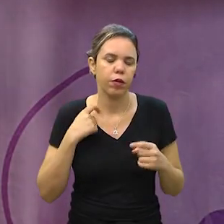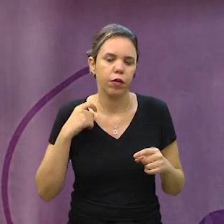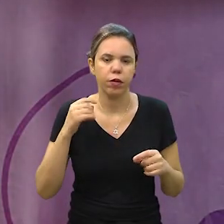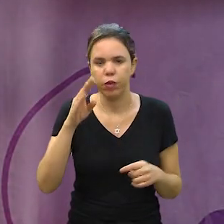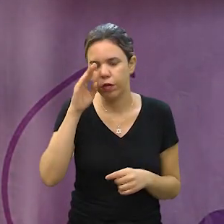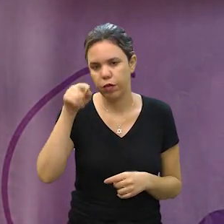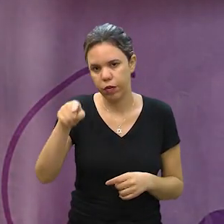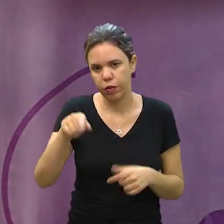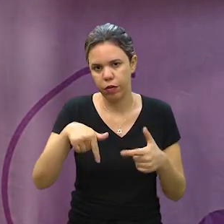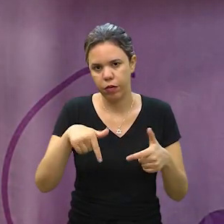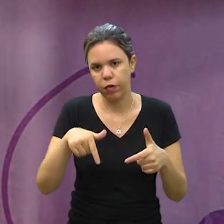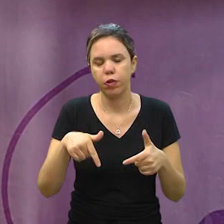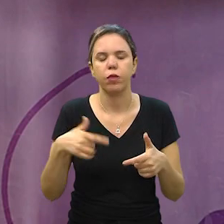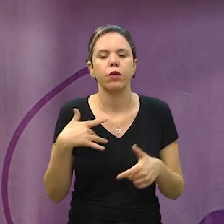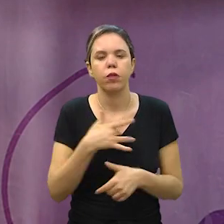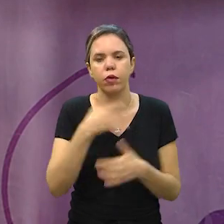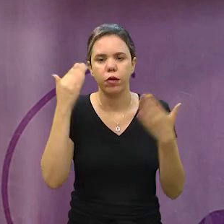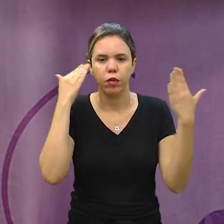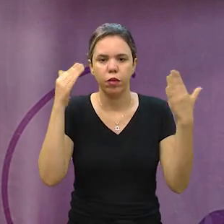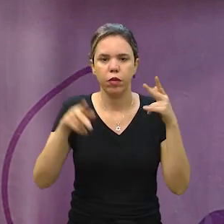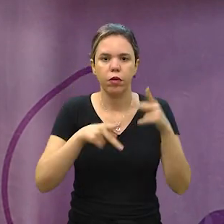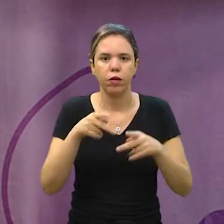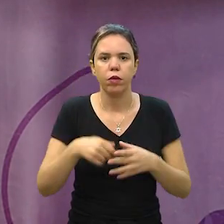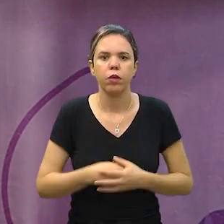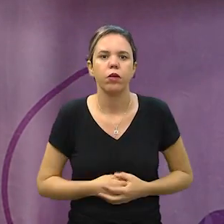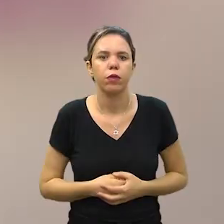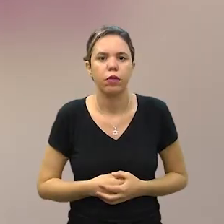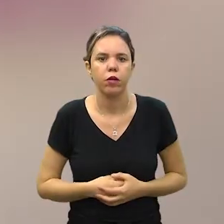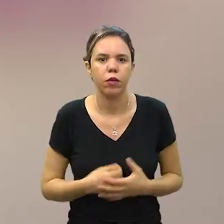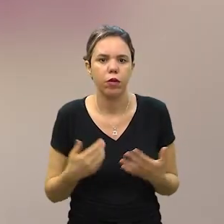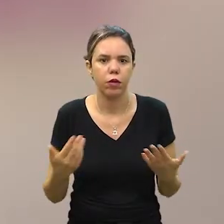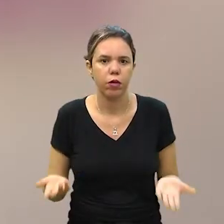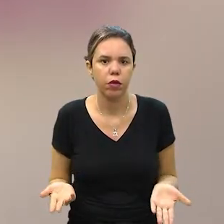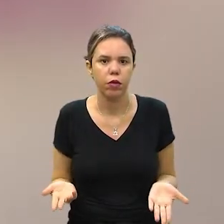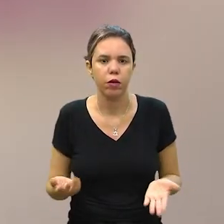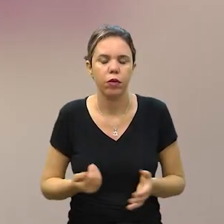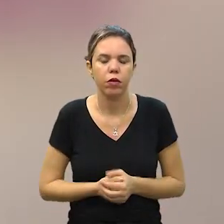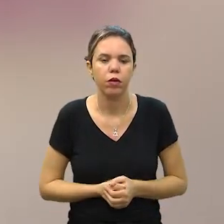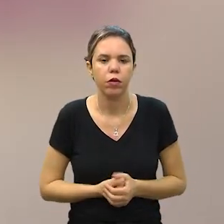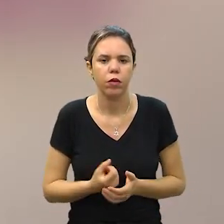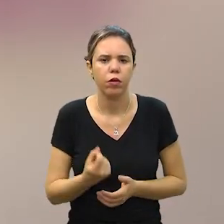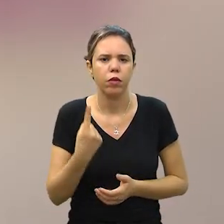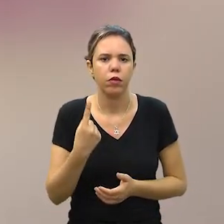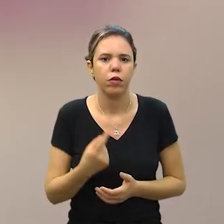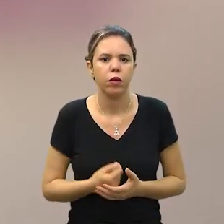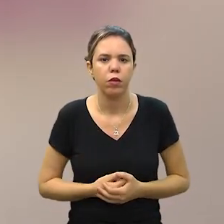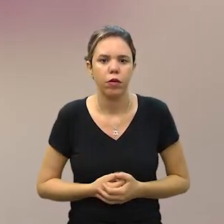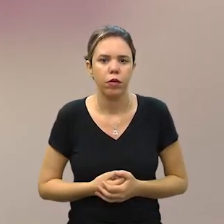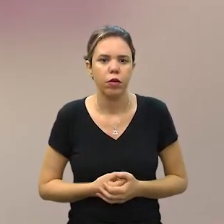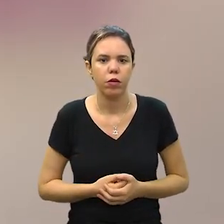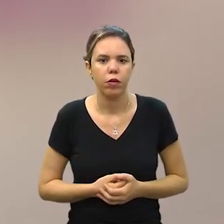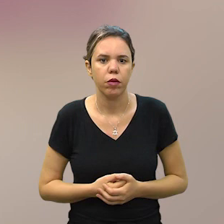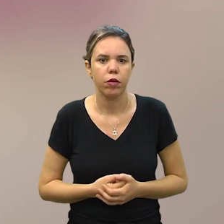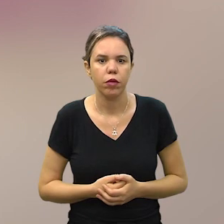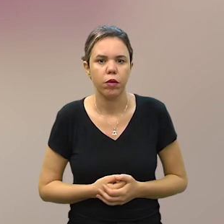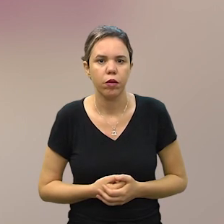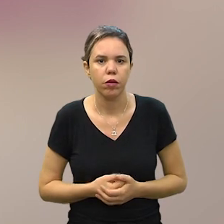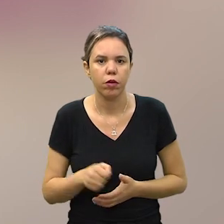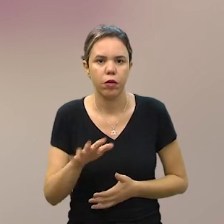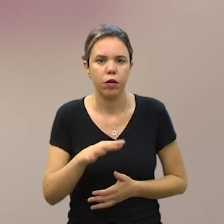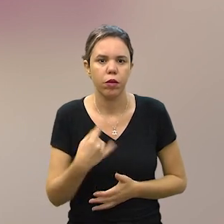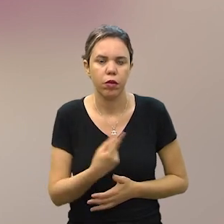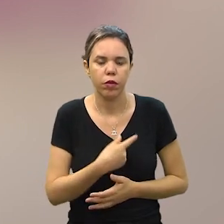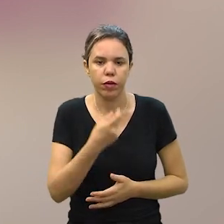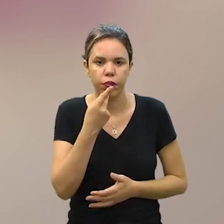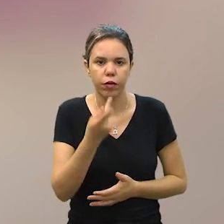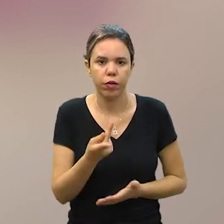preocupando, principalmente você que trabalha com a saúde mental das pessoas. Pois é estranho, né, Viviane? Porque